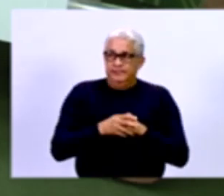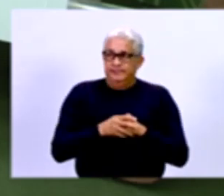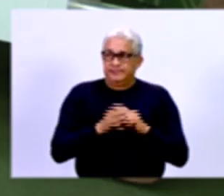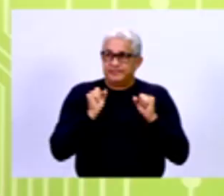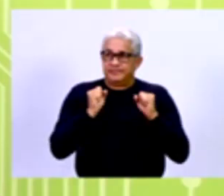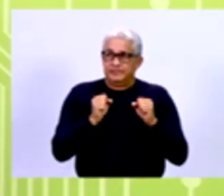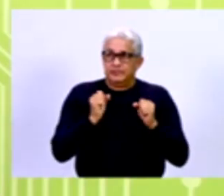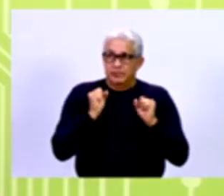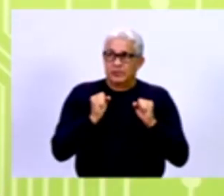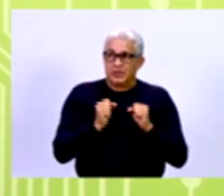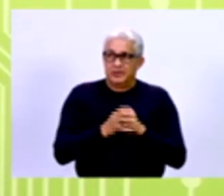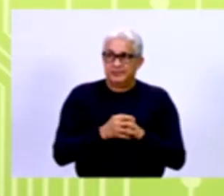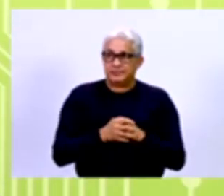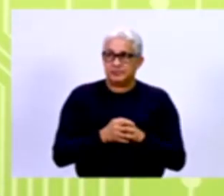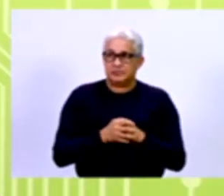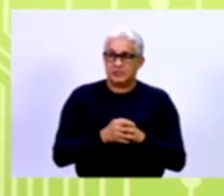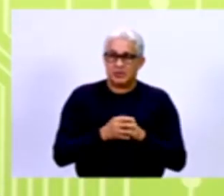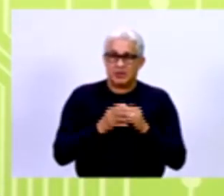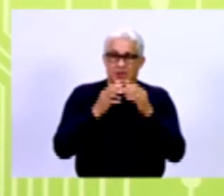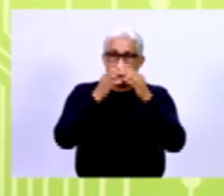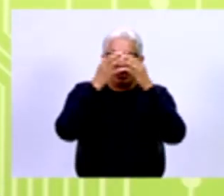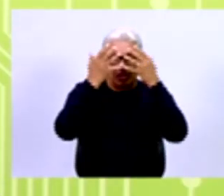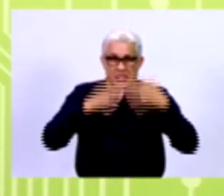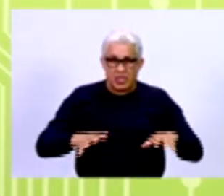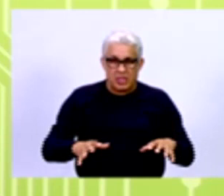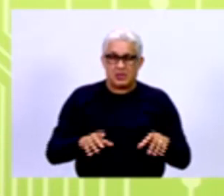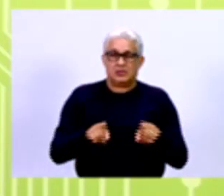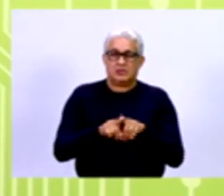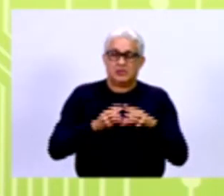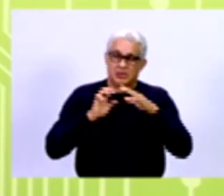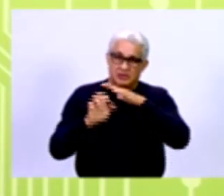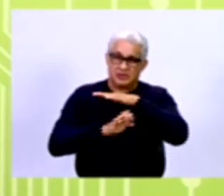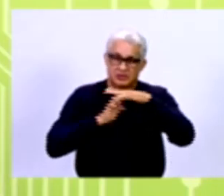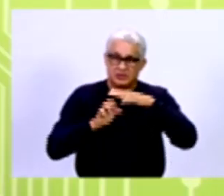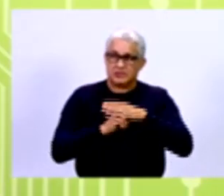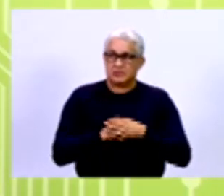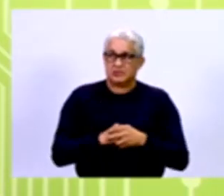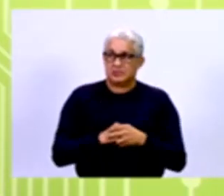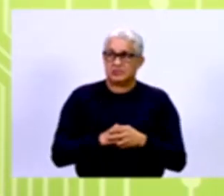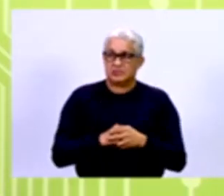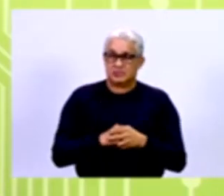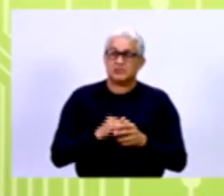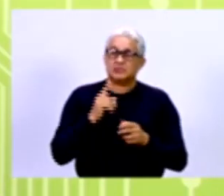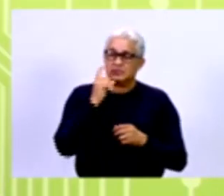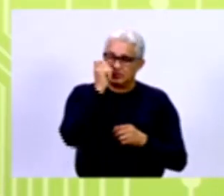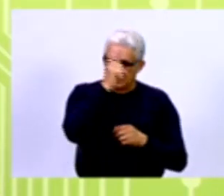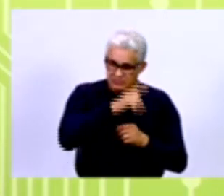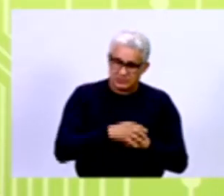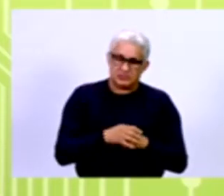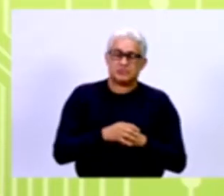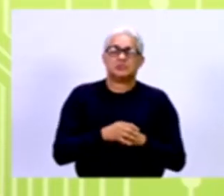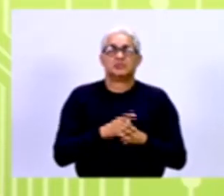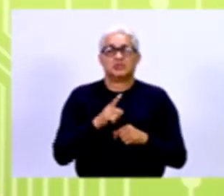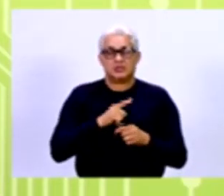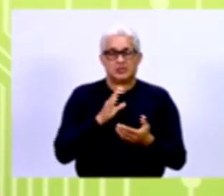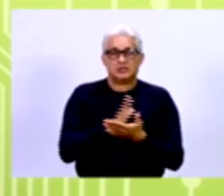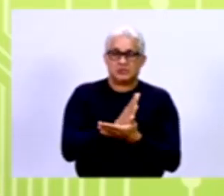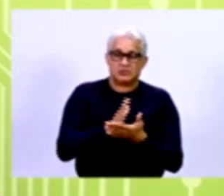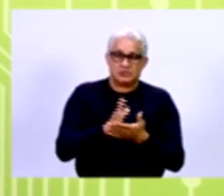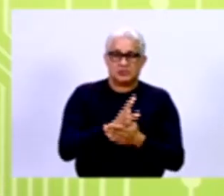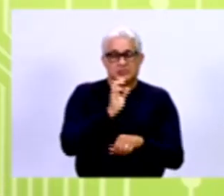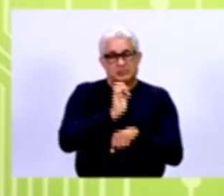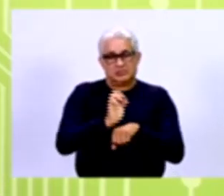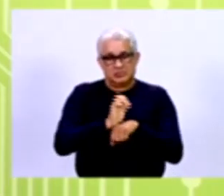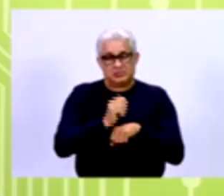pode levar à falência as empresas, enfim. Então, isso é muito complicado. Então, nesses casos, o Estado é obrigado